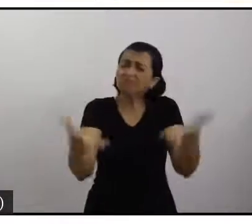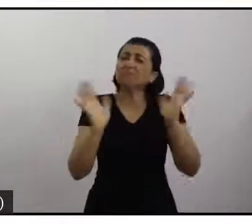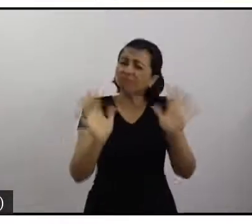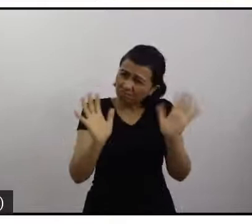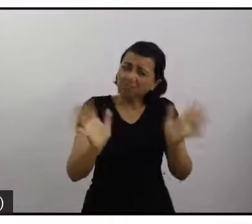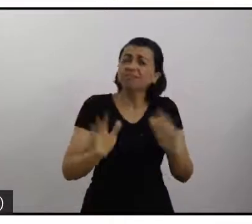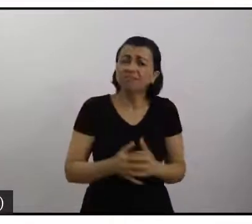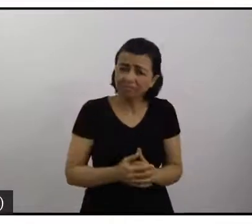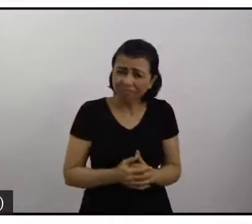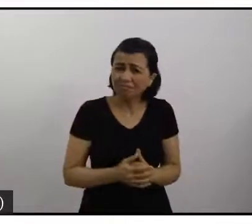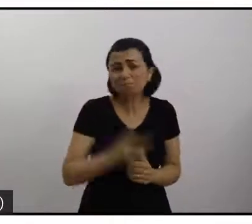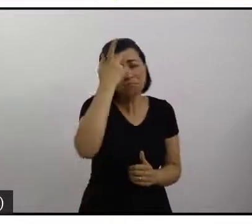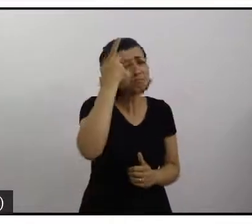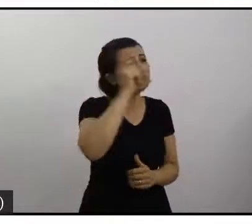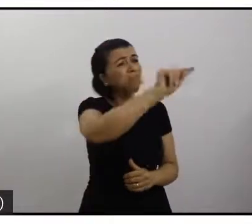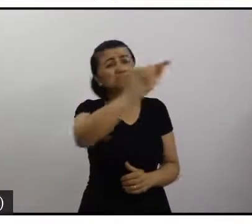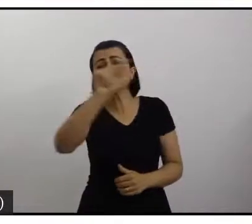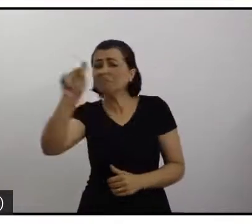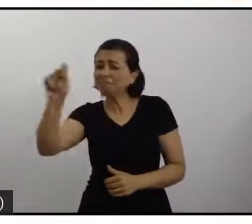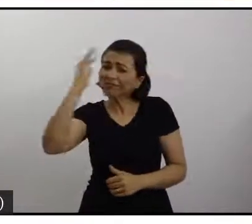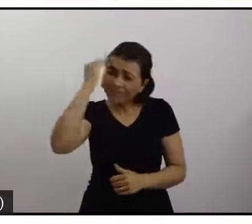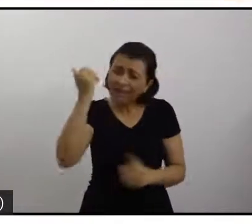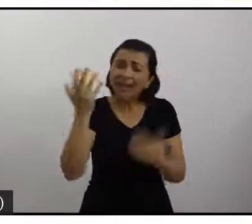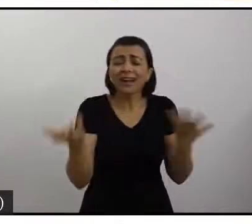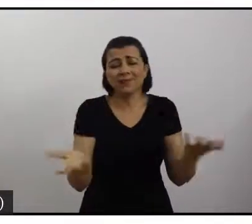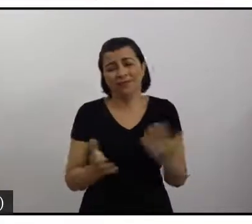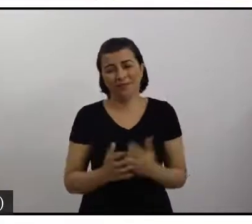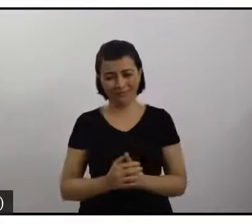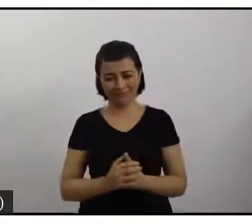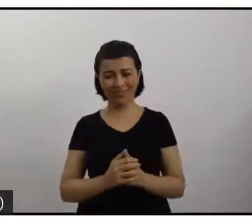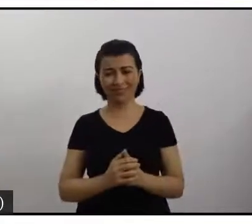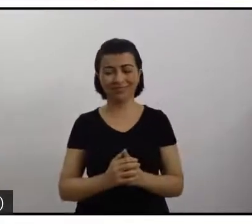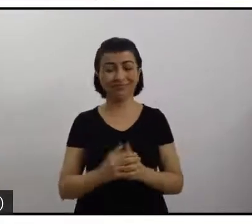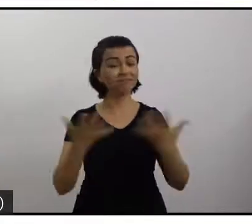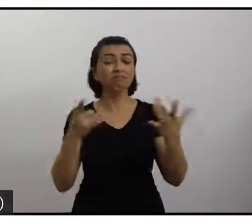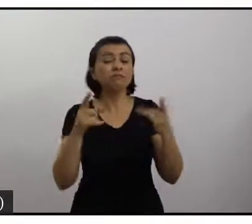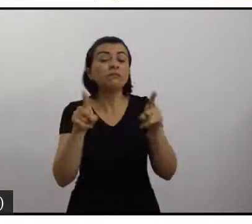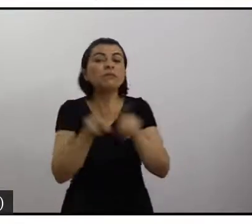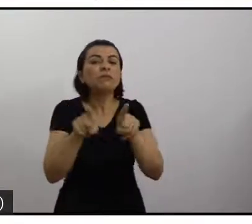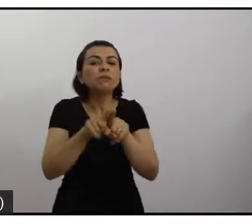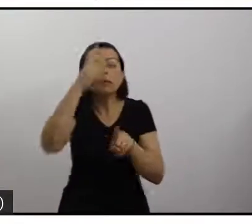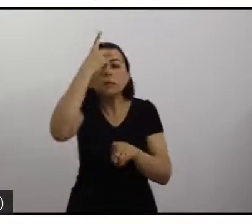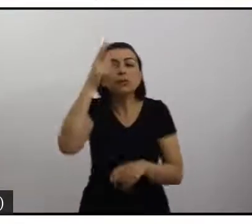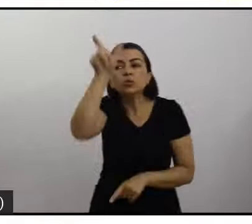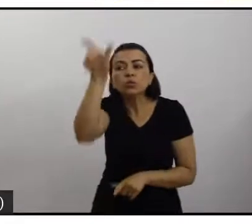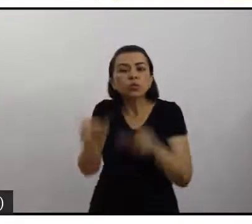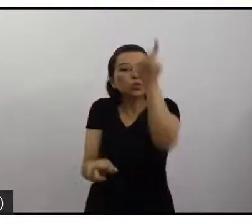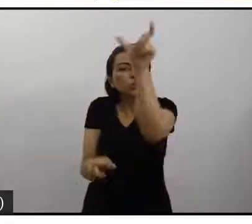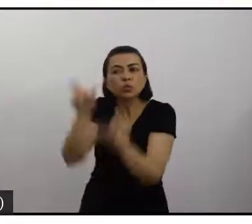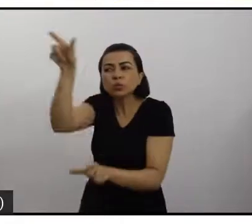Ou então usava isso como uma ferramenta, assim, como uma maneira